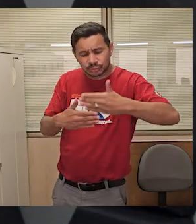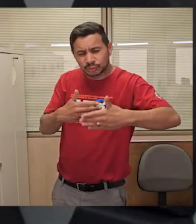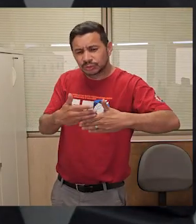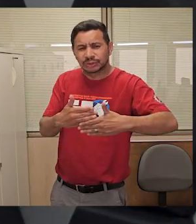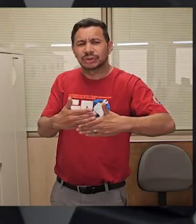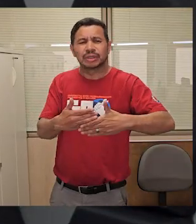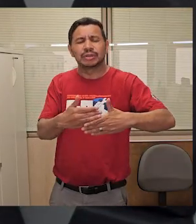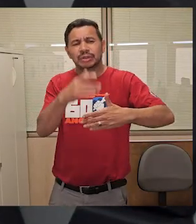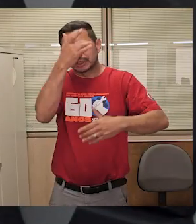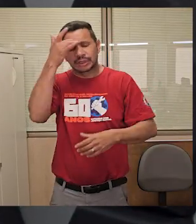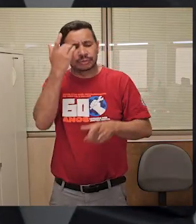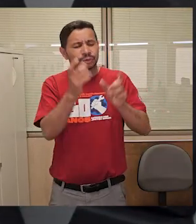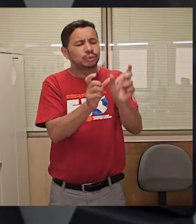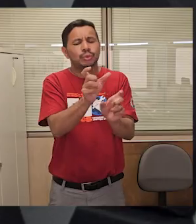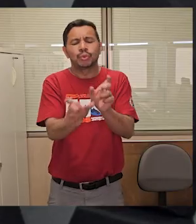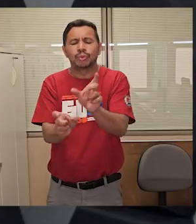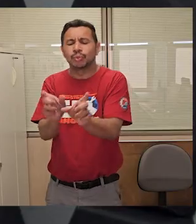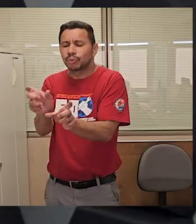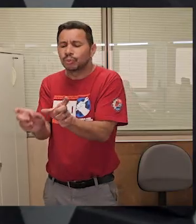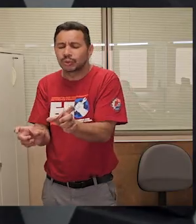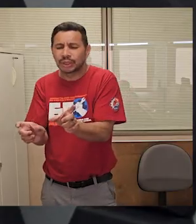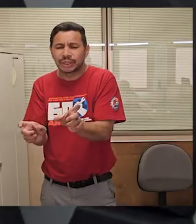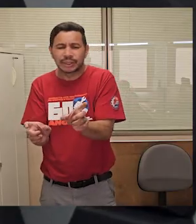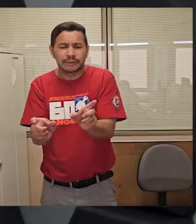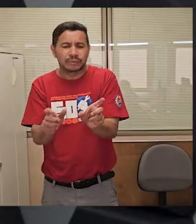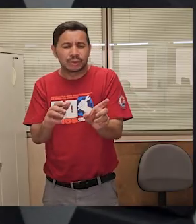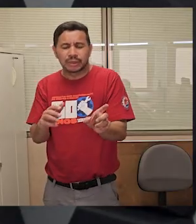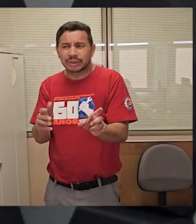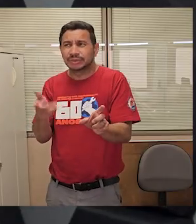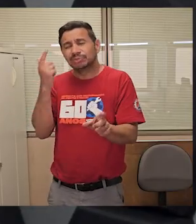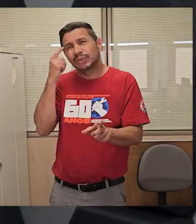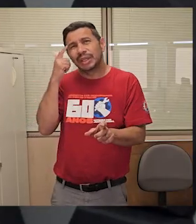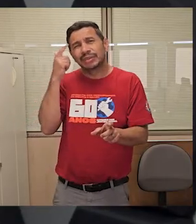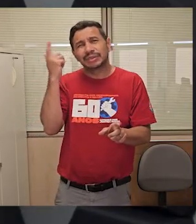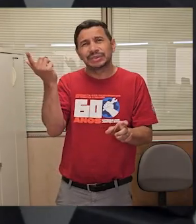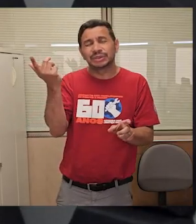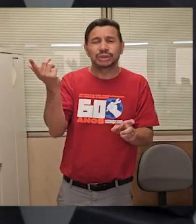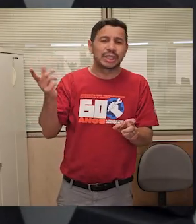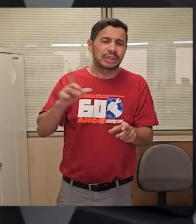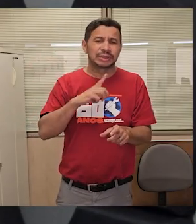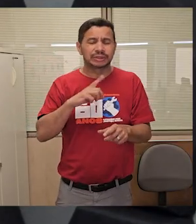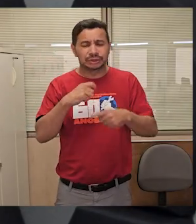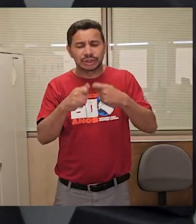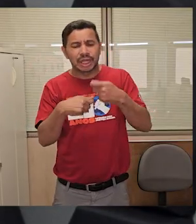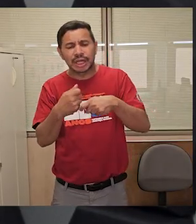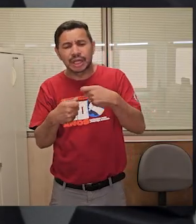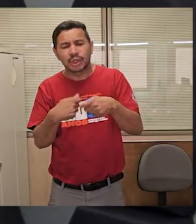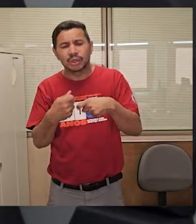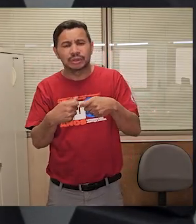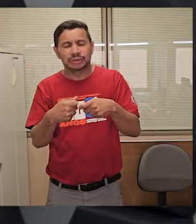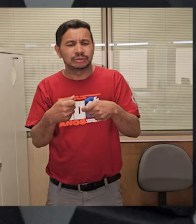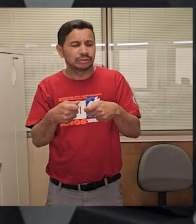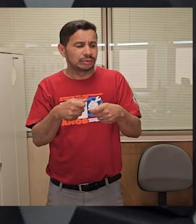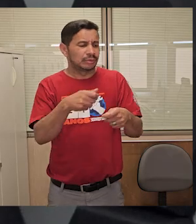da civilização, em que, lamentavelmente, a lógica econômica